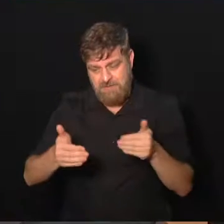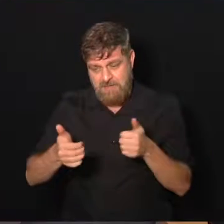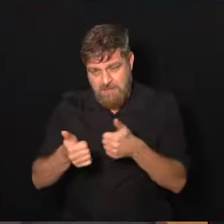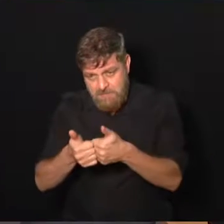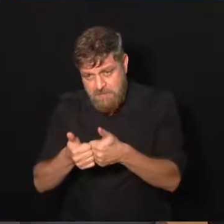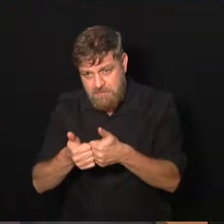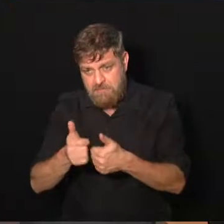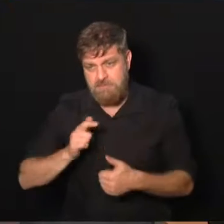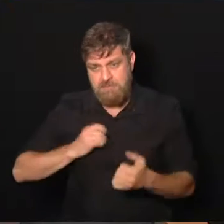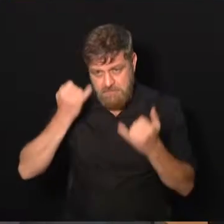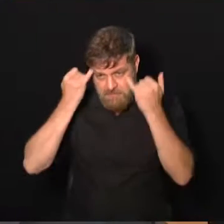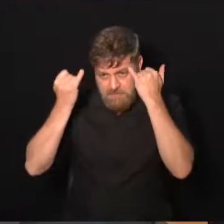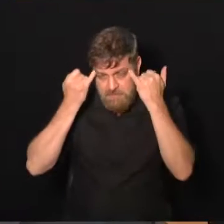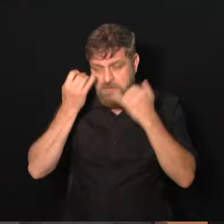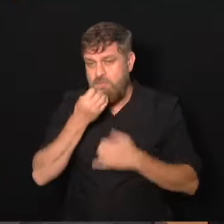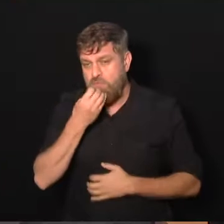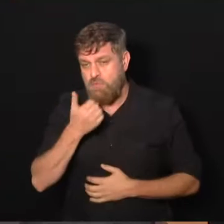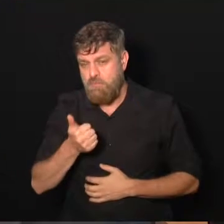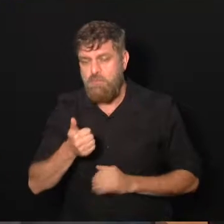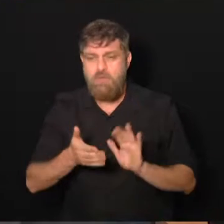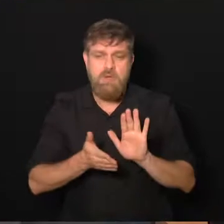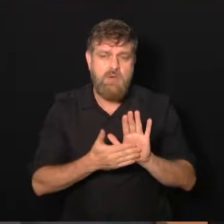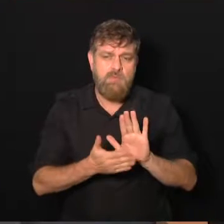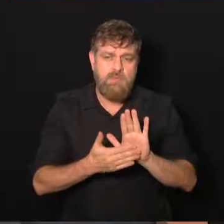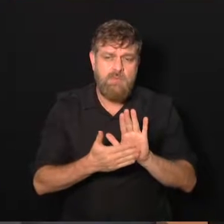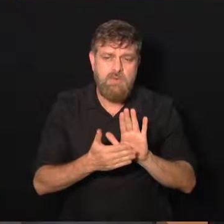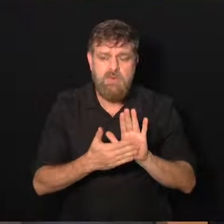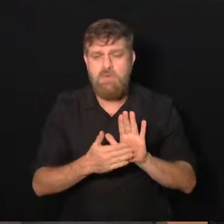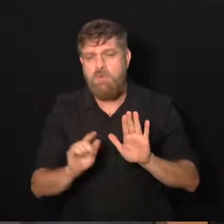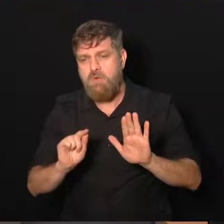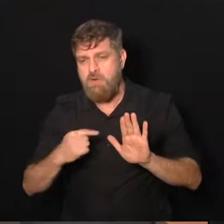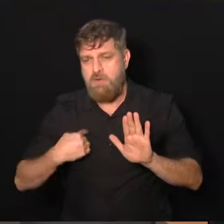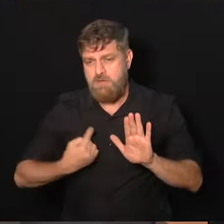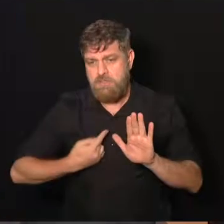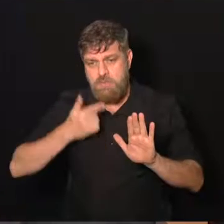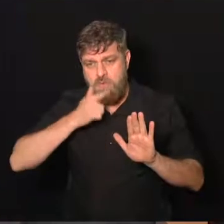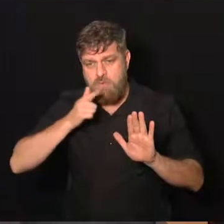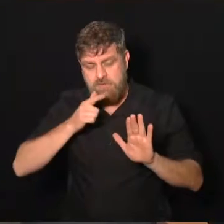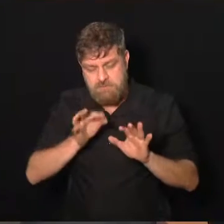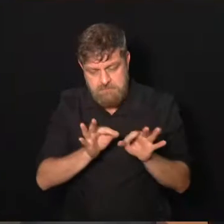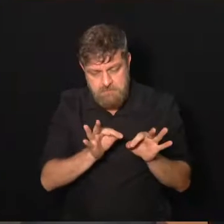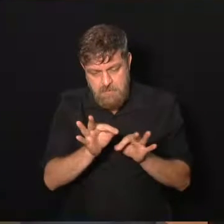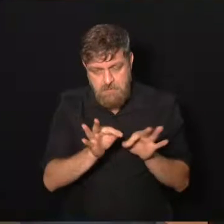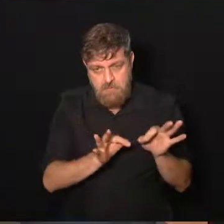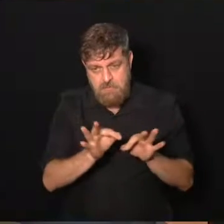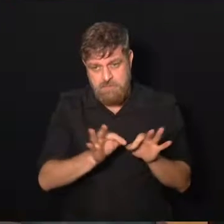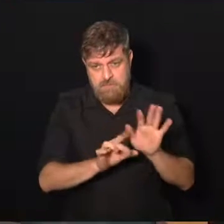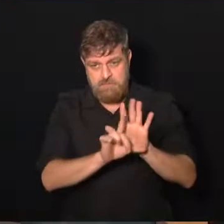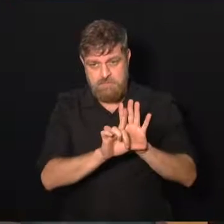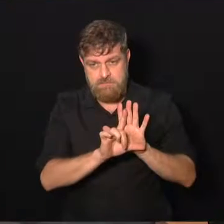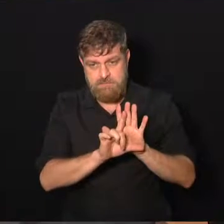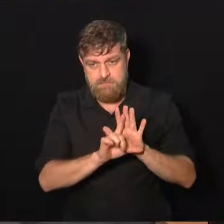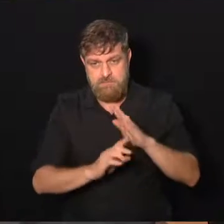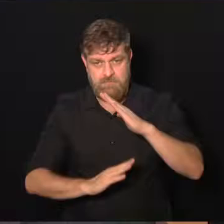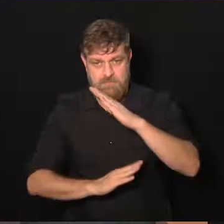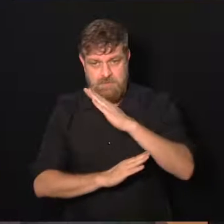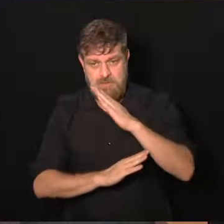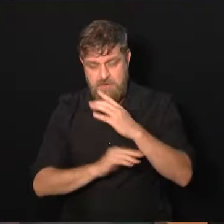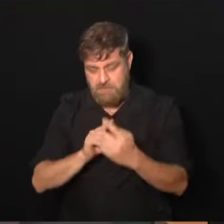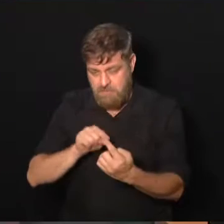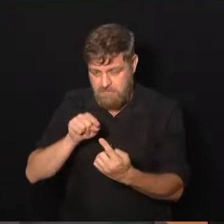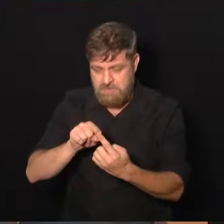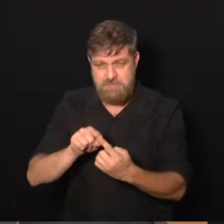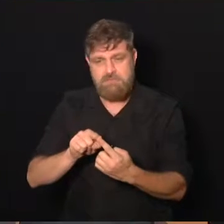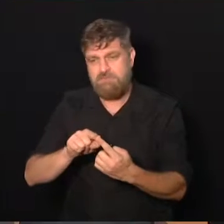levar boas ideias para vocês e propor algumas coisas que a gente pode estar elaborando. Projeto de lei dentro dessa Casa Legislativa com certeza